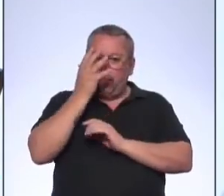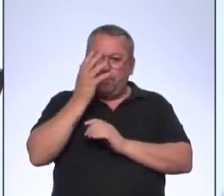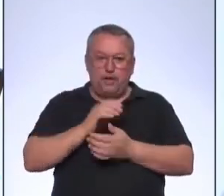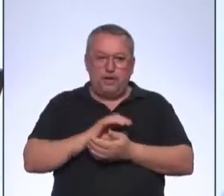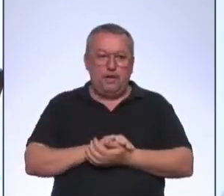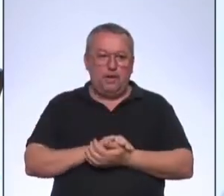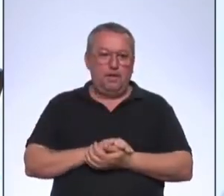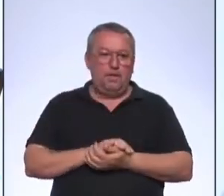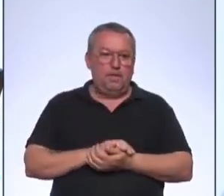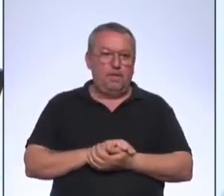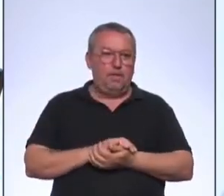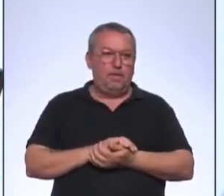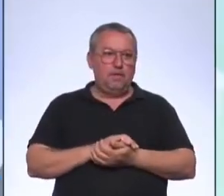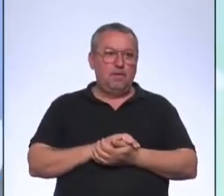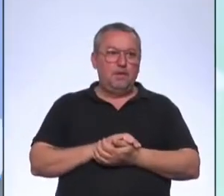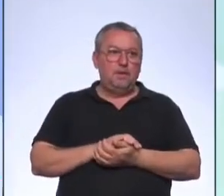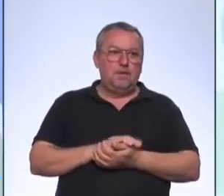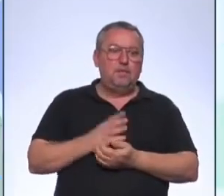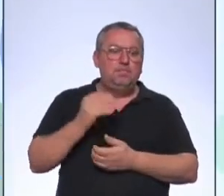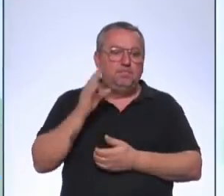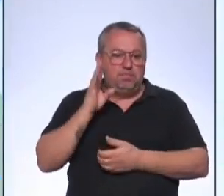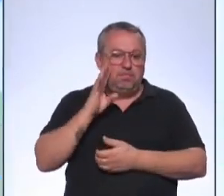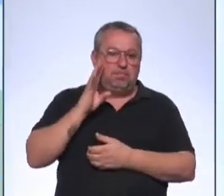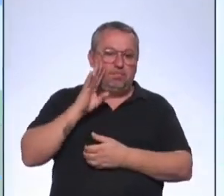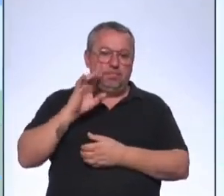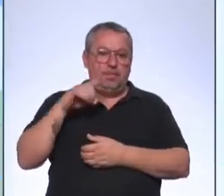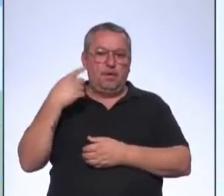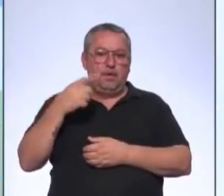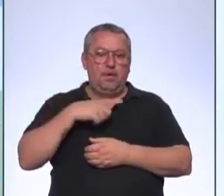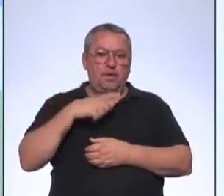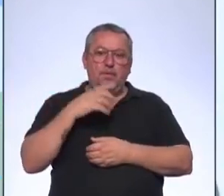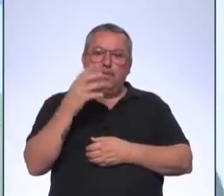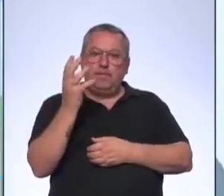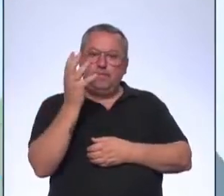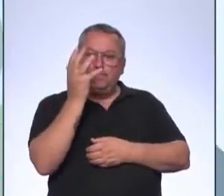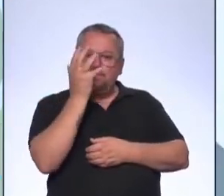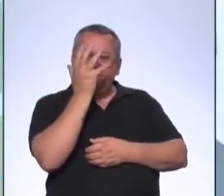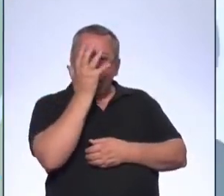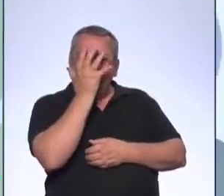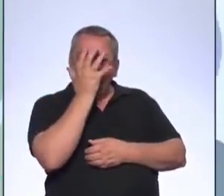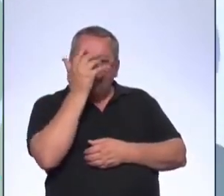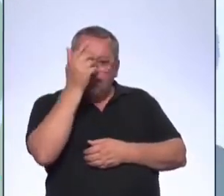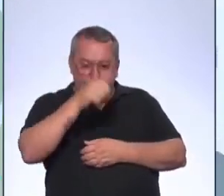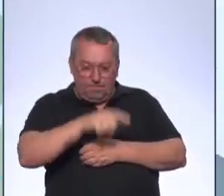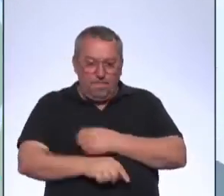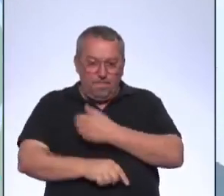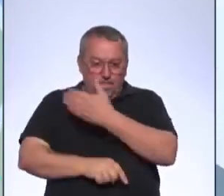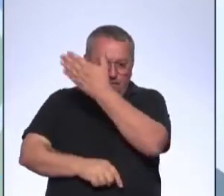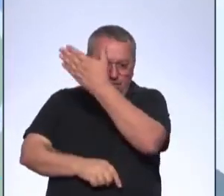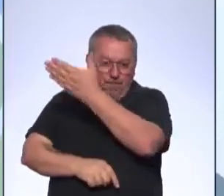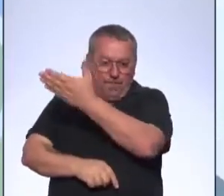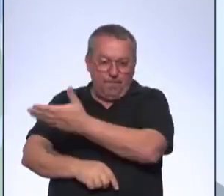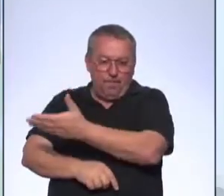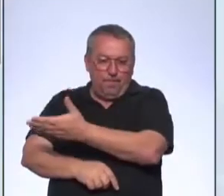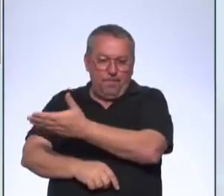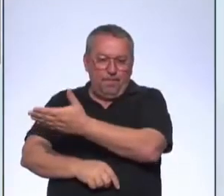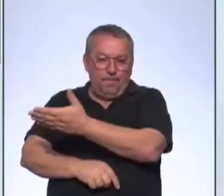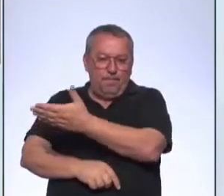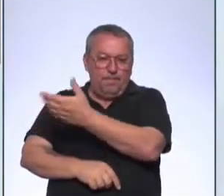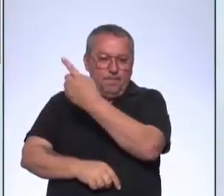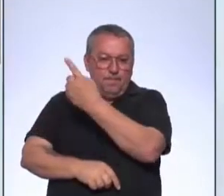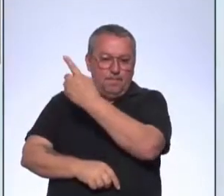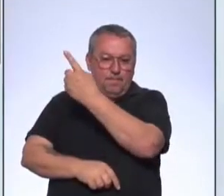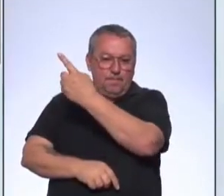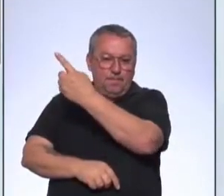São essas as interações. Ok, muito legal. Então, nós temos aqui as máscaras. Vamos colocar mais uma vez aqui para vocês observarem